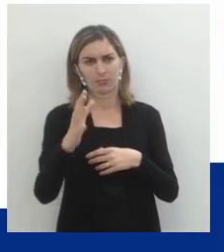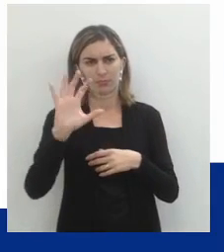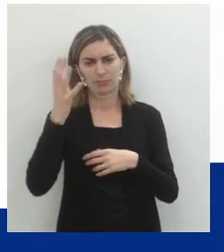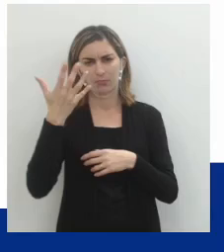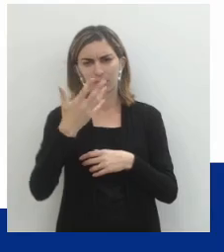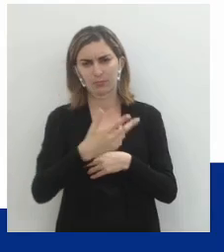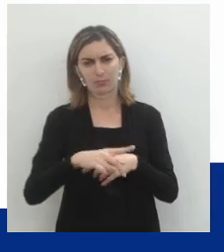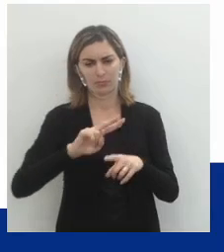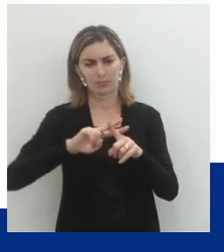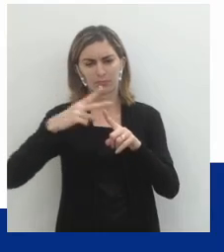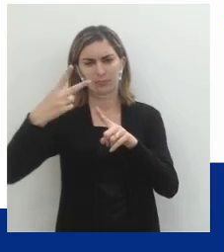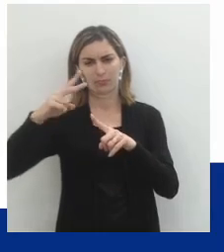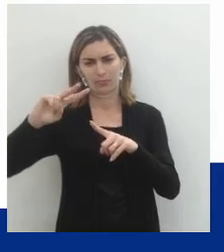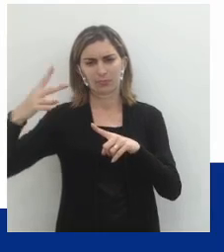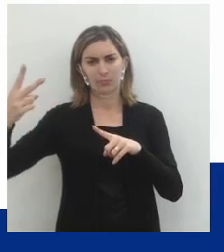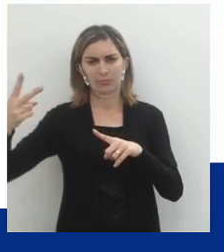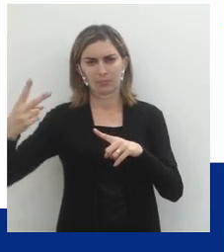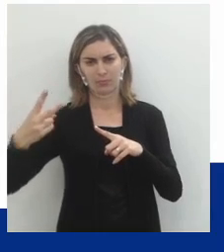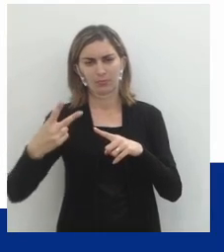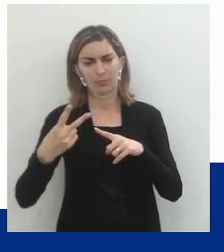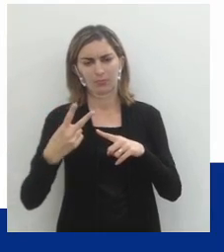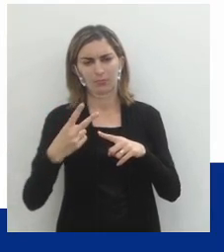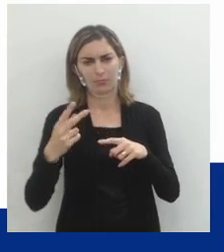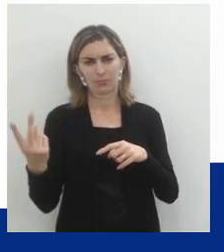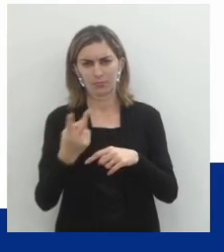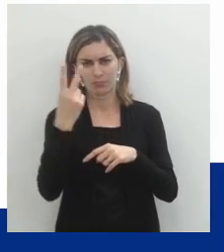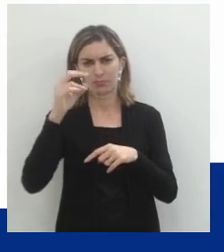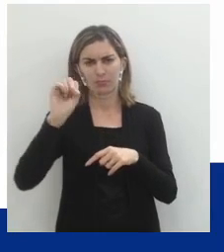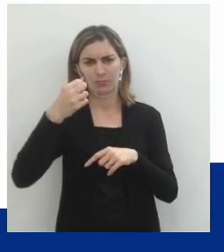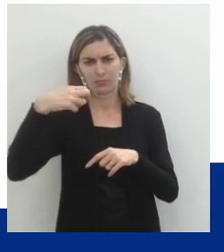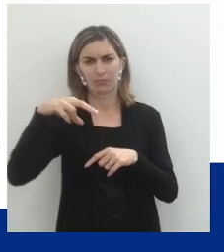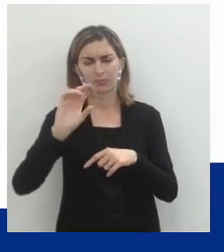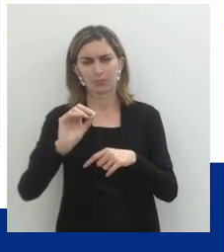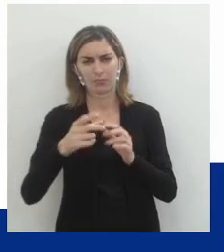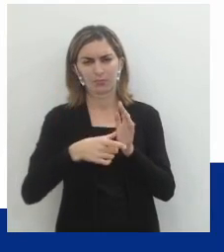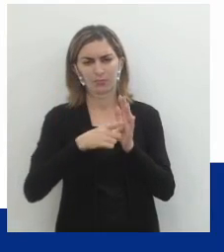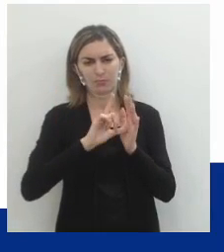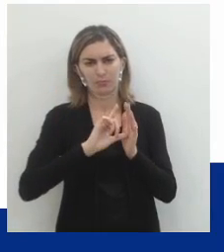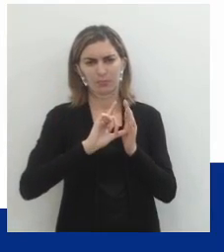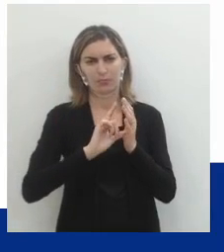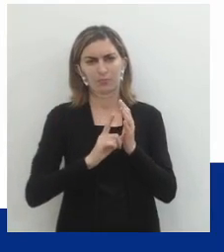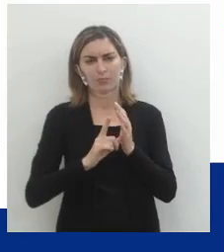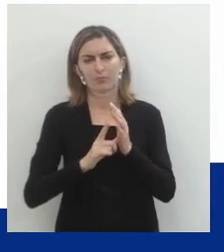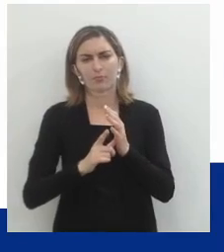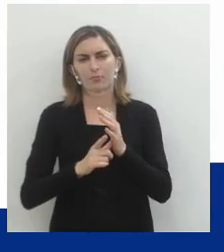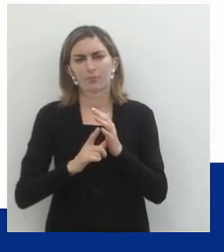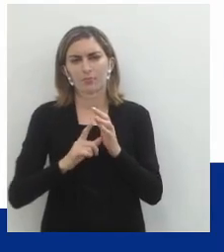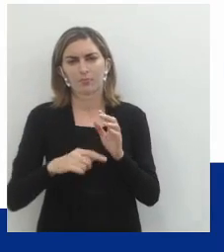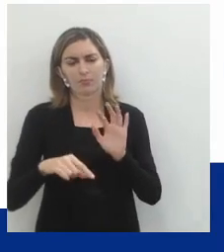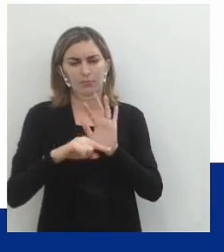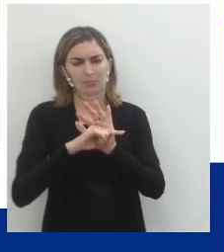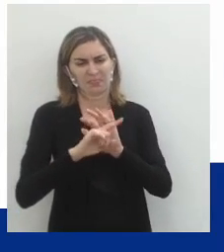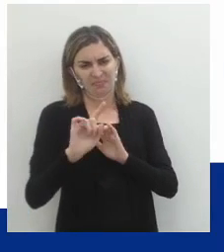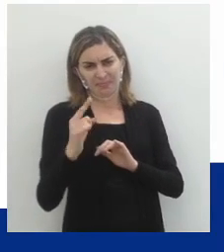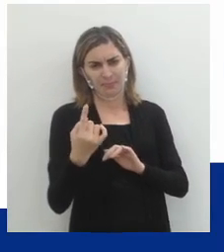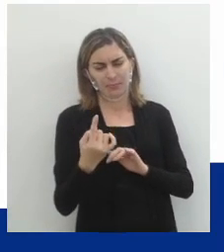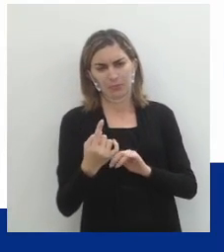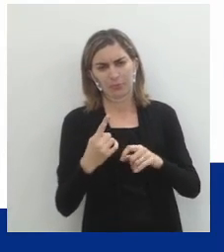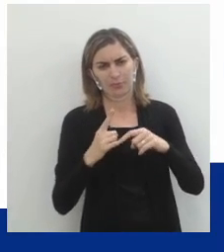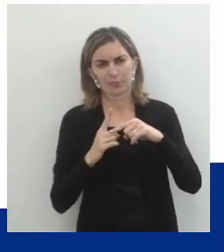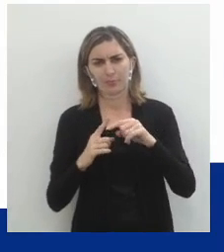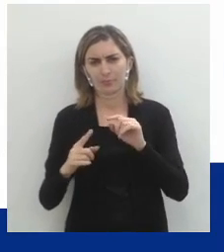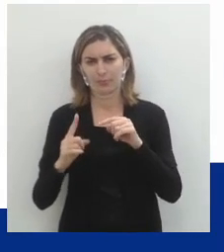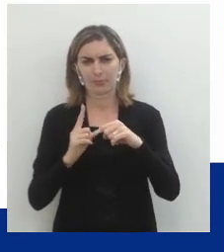eu estou duplicando o valor do seno, ou seja, o que antes era o máximo de 1 e o mínimo de menos 1, agora tem o máximo